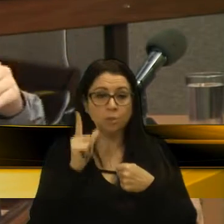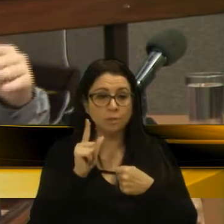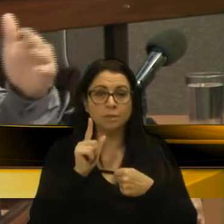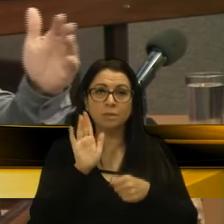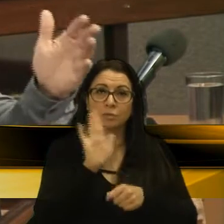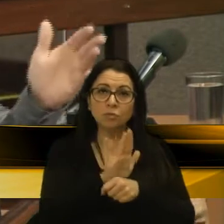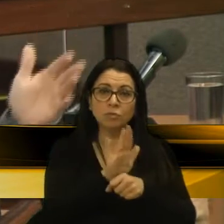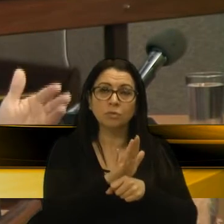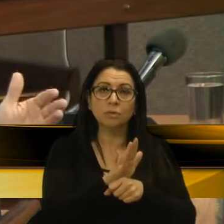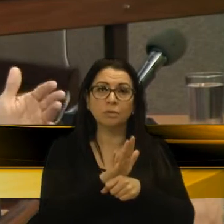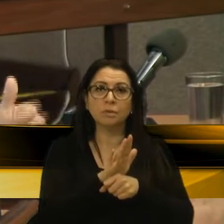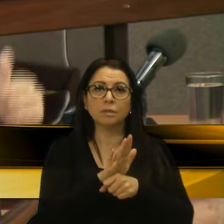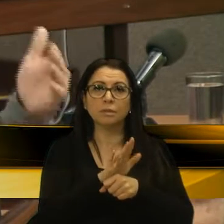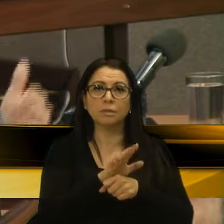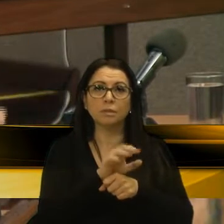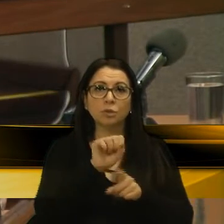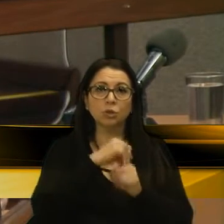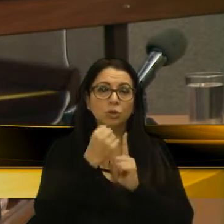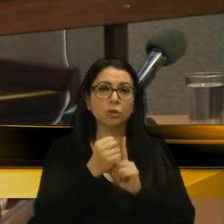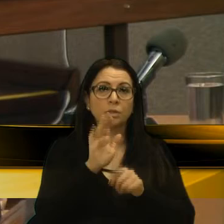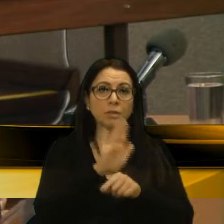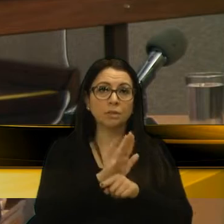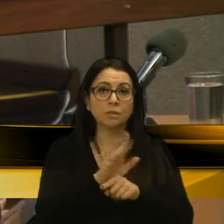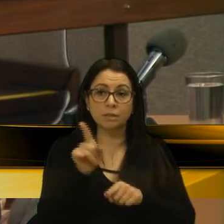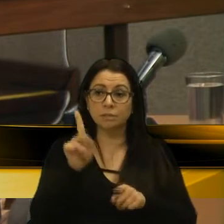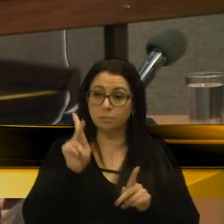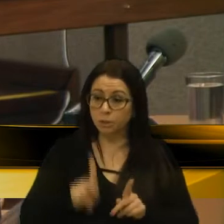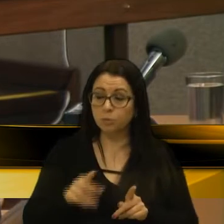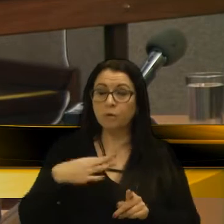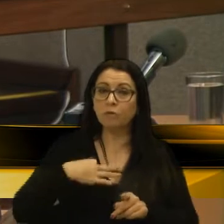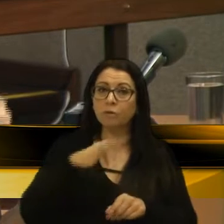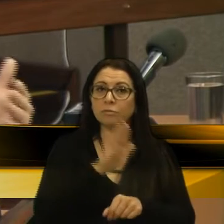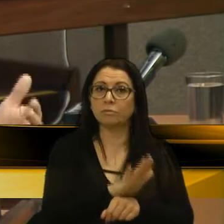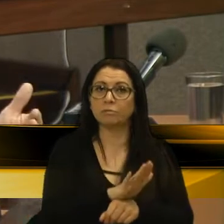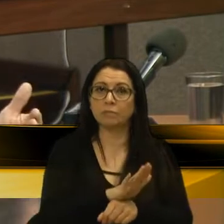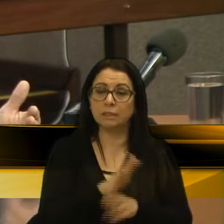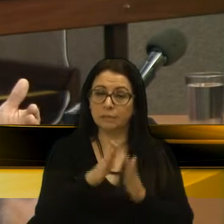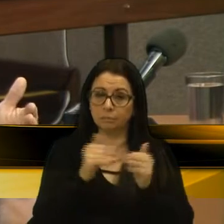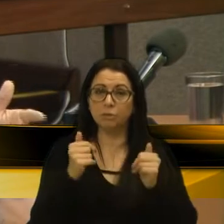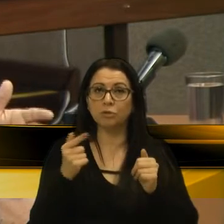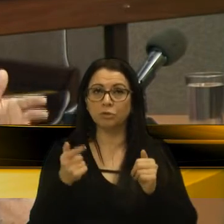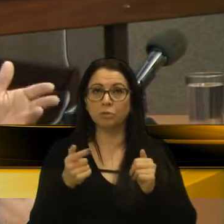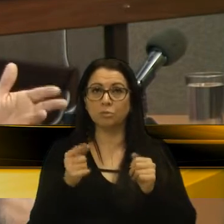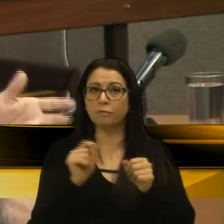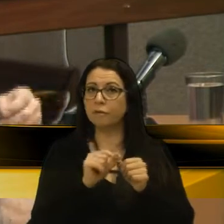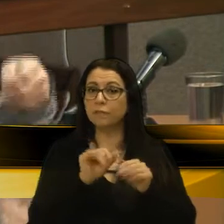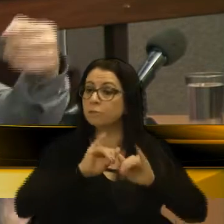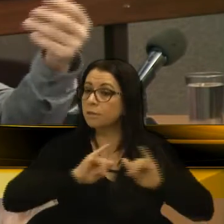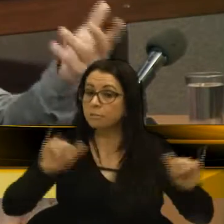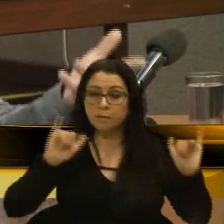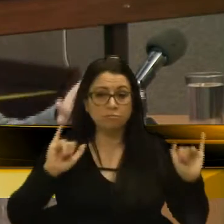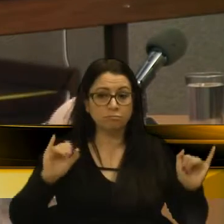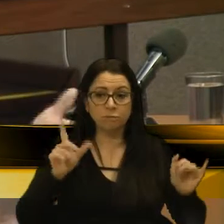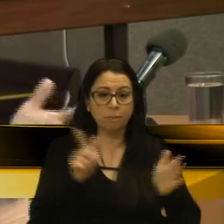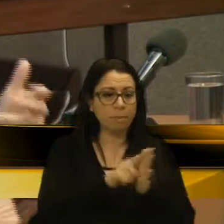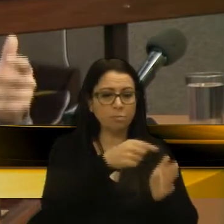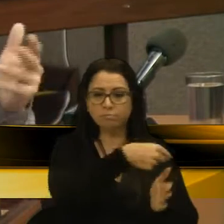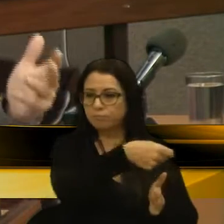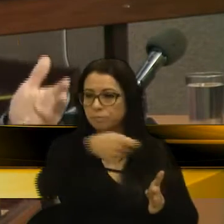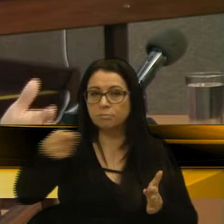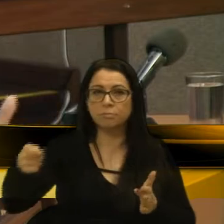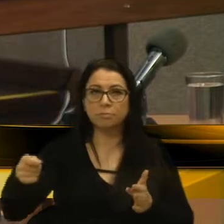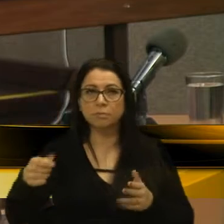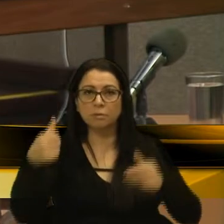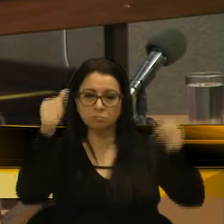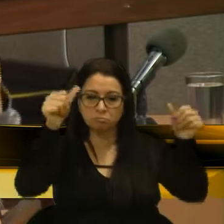rede socioassistencial, essas pessoas voluntariamente. E elas estavam pedindo para fazer uma campanha, uma distribuição de panfletos,